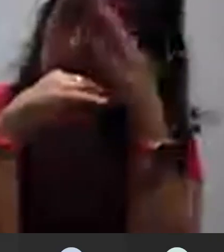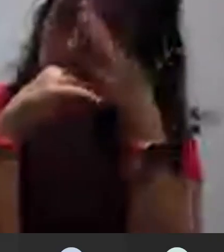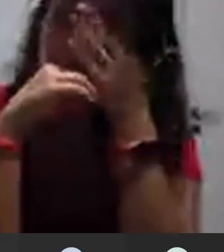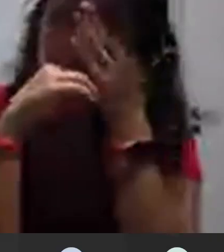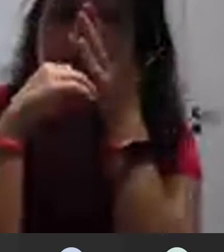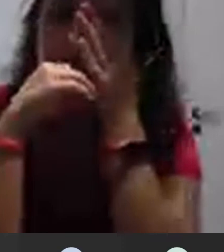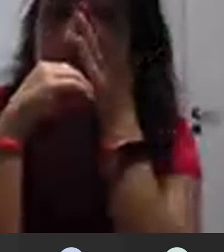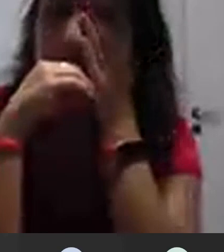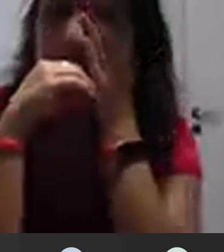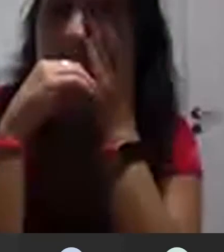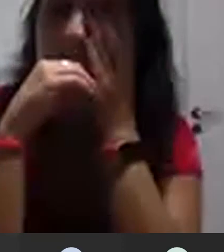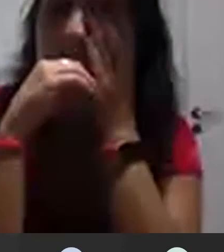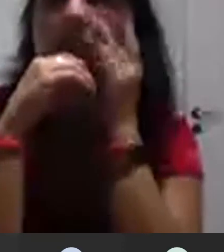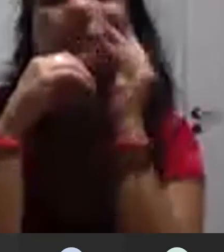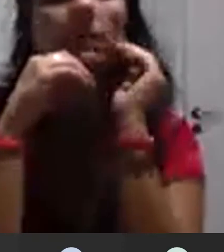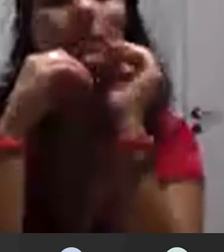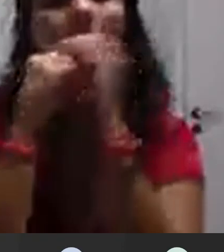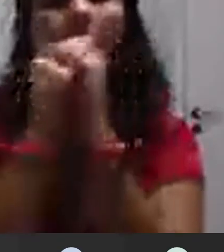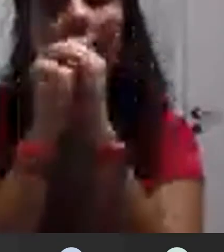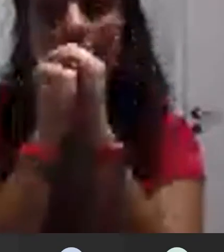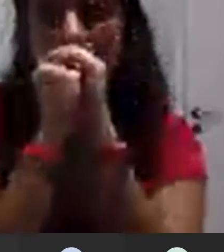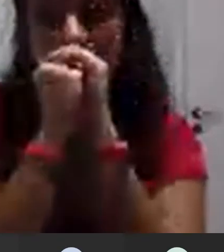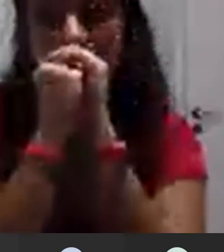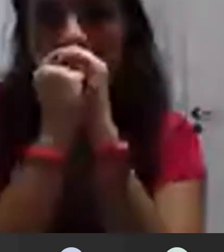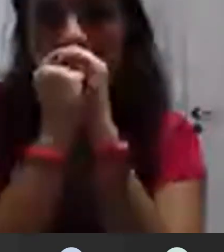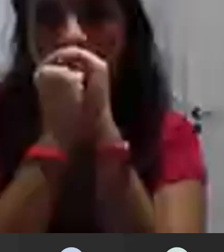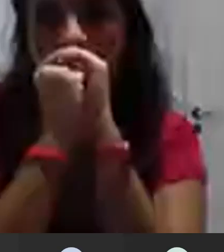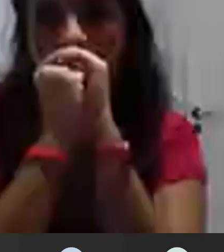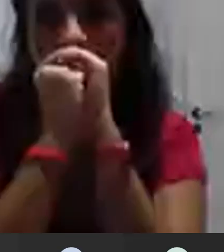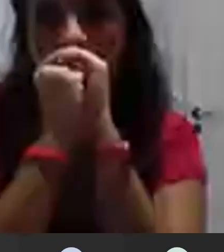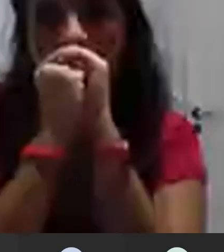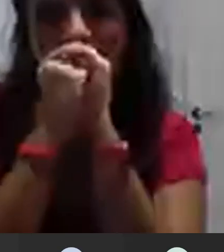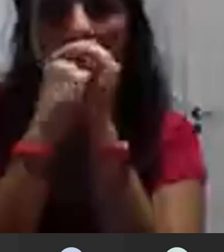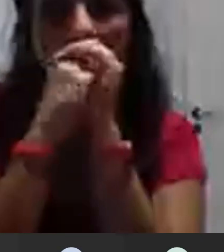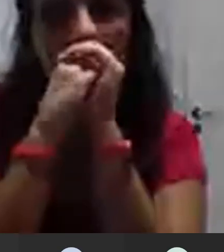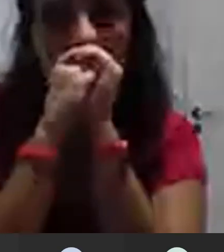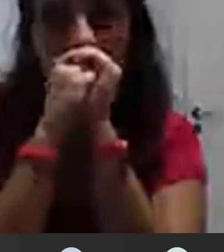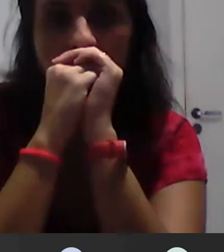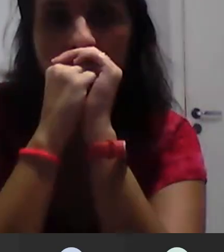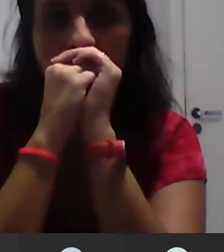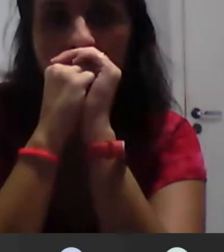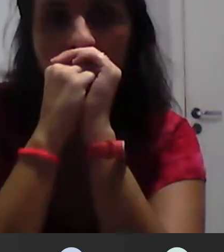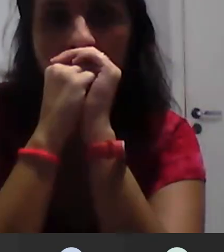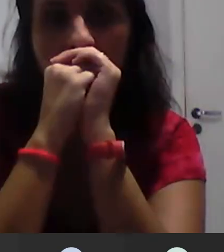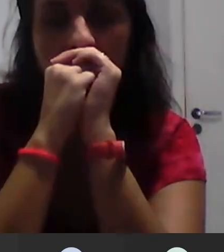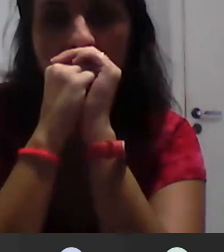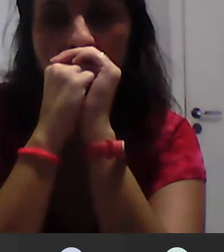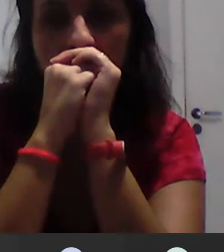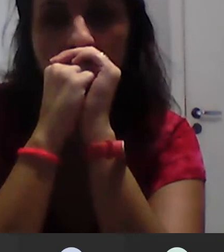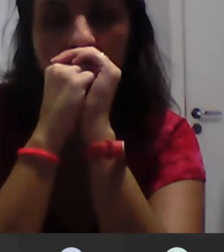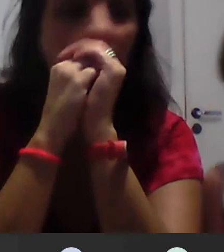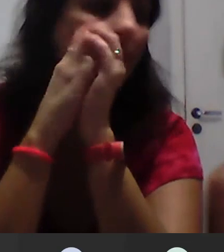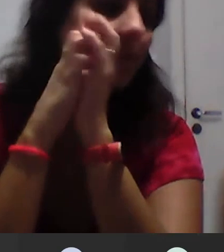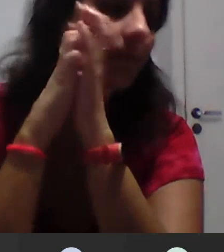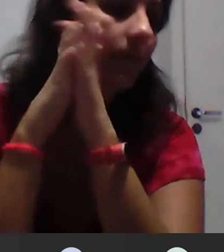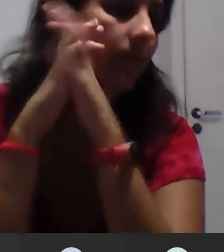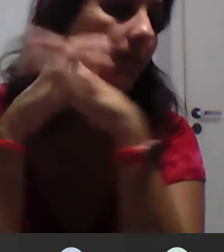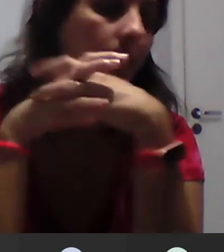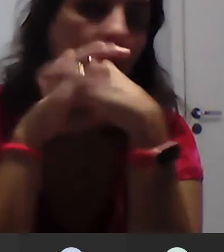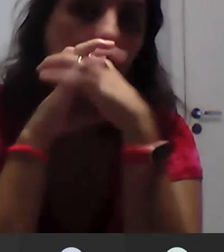Olá, pessoal, boa noite. Hoje nós vamos fazer a nossa quarta aula prática da disciplina de